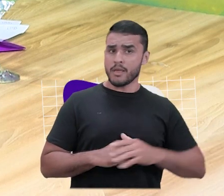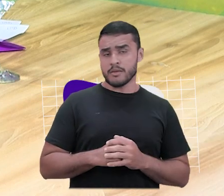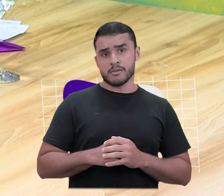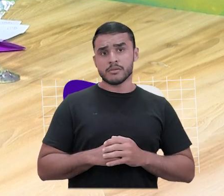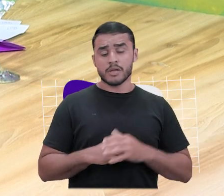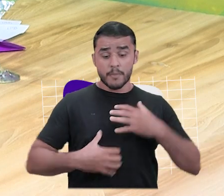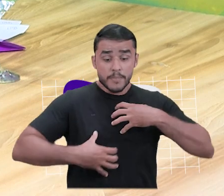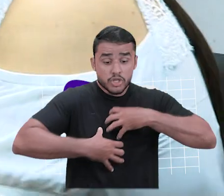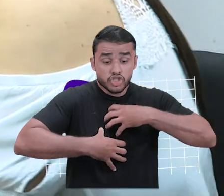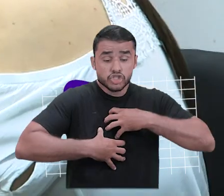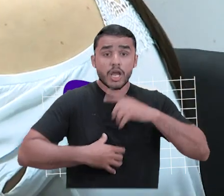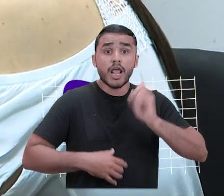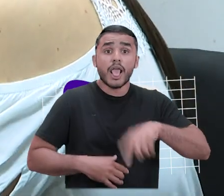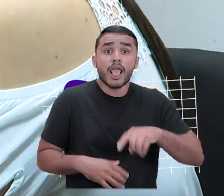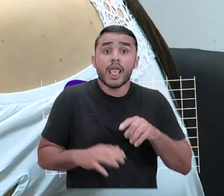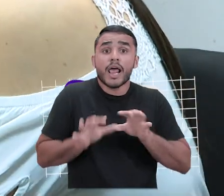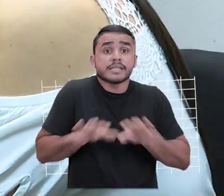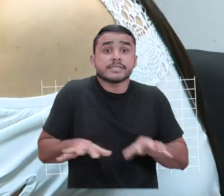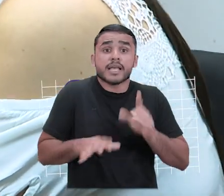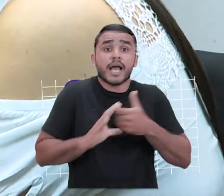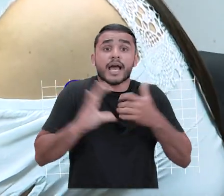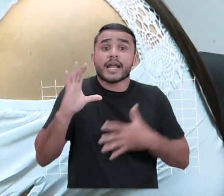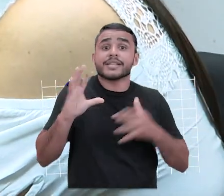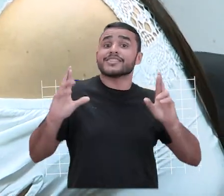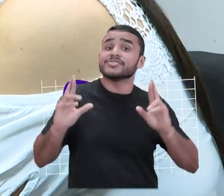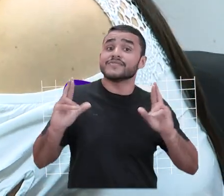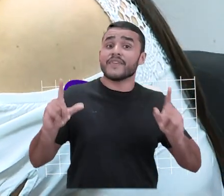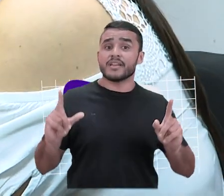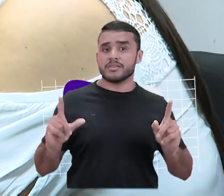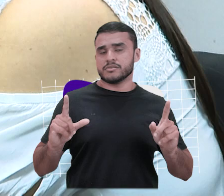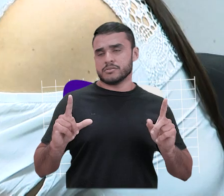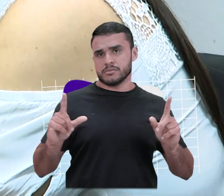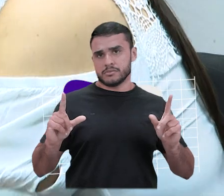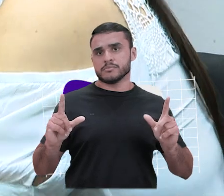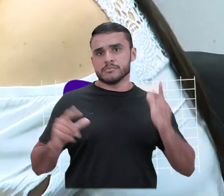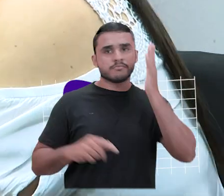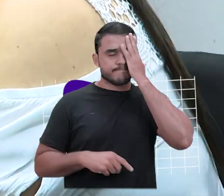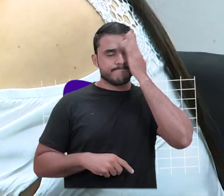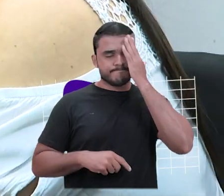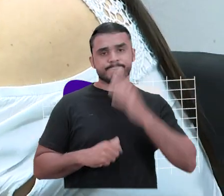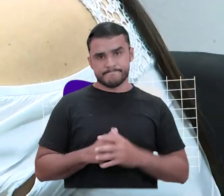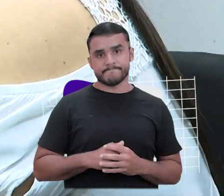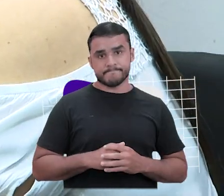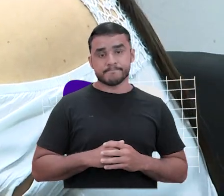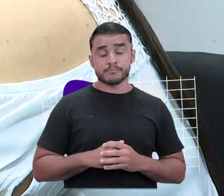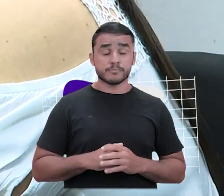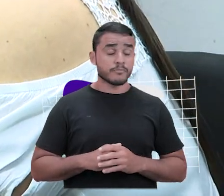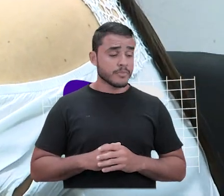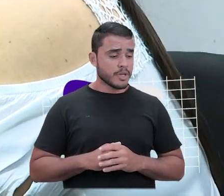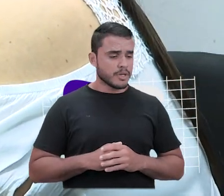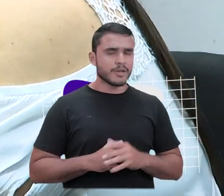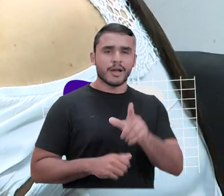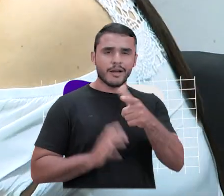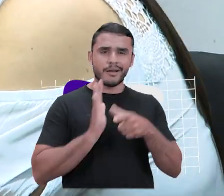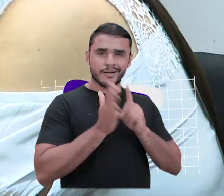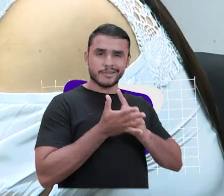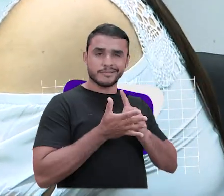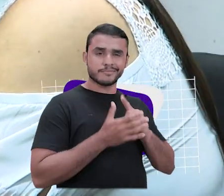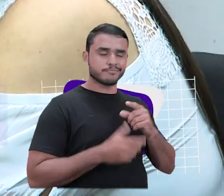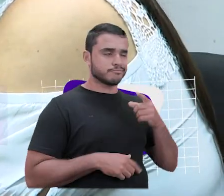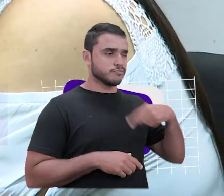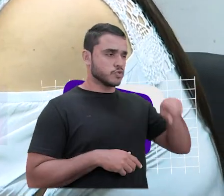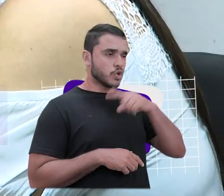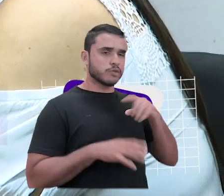E como eu citei anteriormente, assim, no nosso papo, antes da gente entrar online, criar